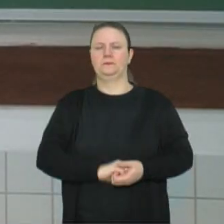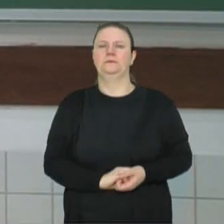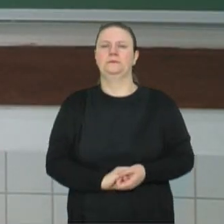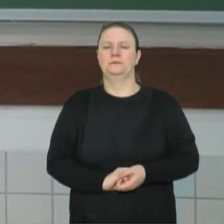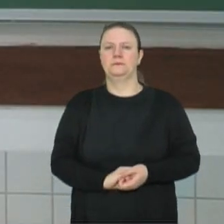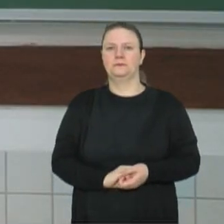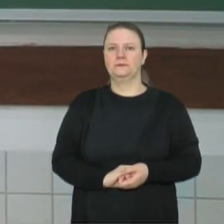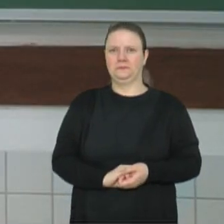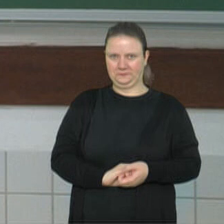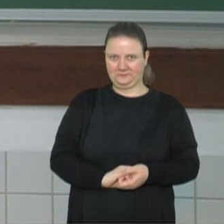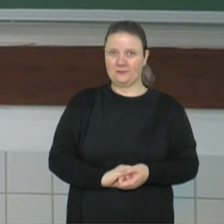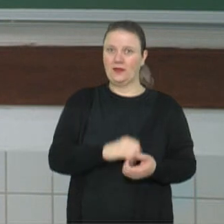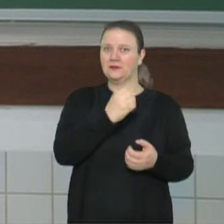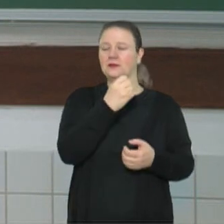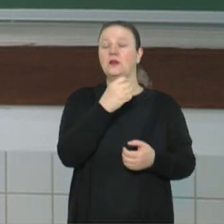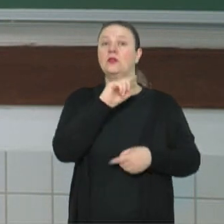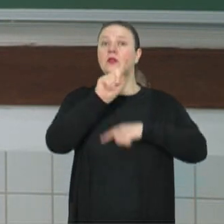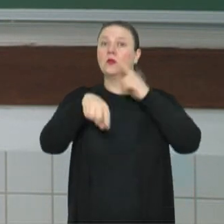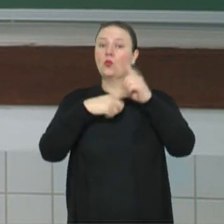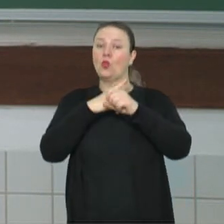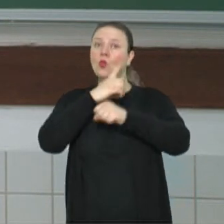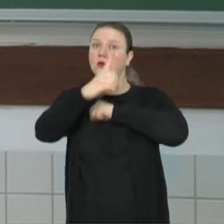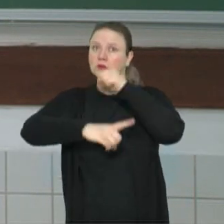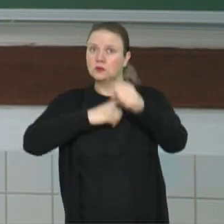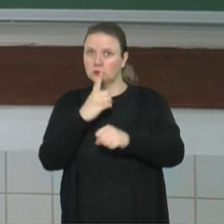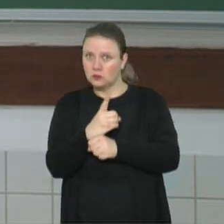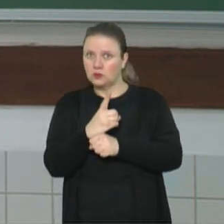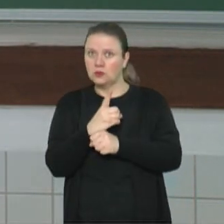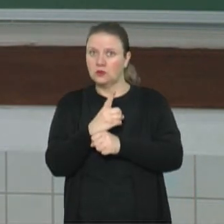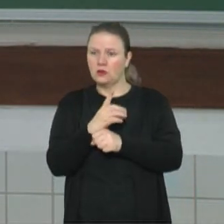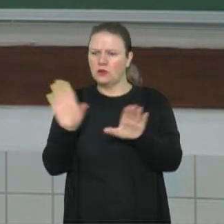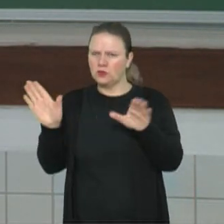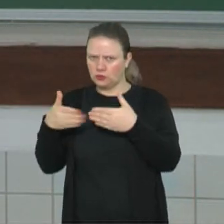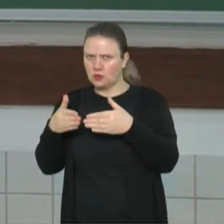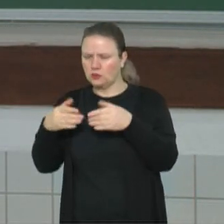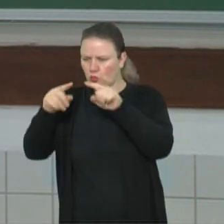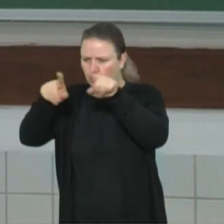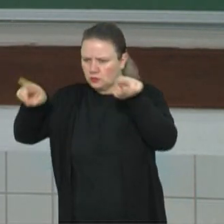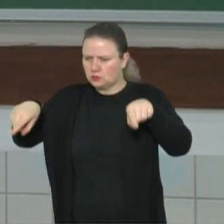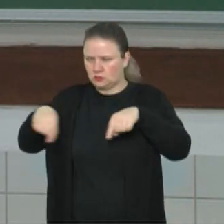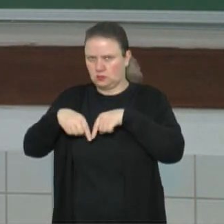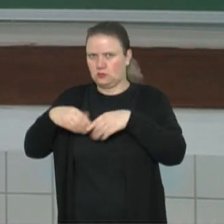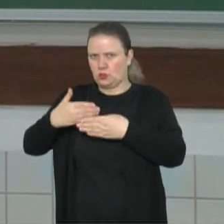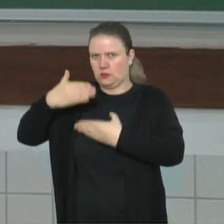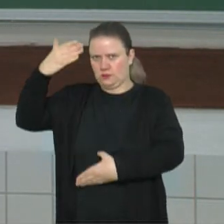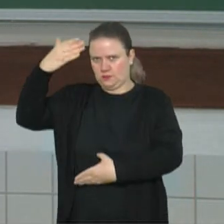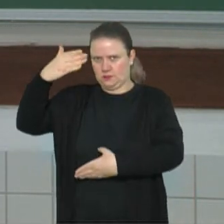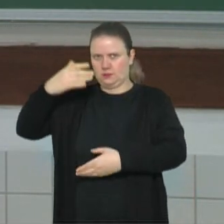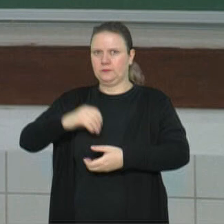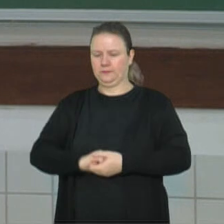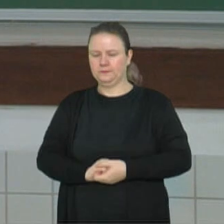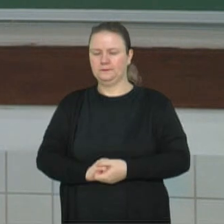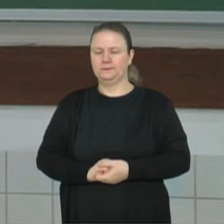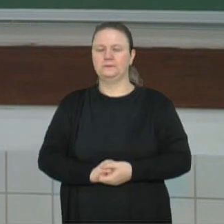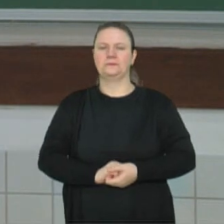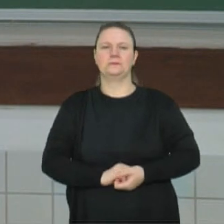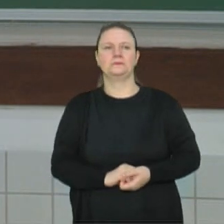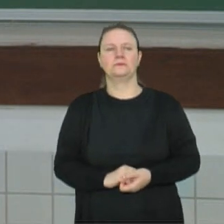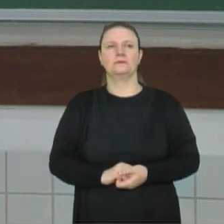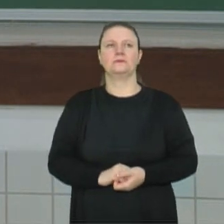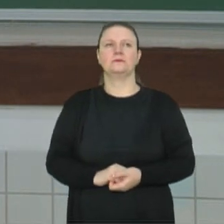1985, meio natural. Um ano depois foi realizada aí no meio indoor. Então, mas a primeira competição data de 1985 na